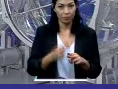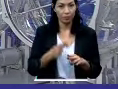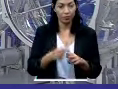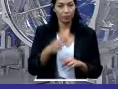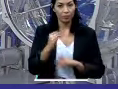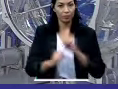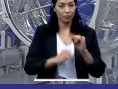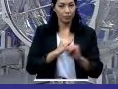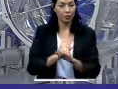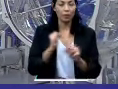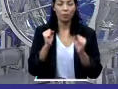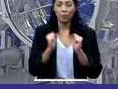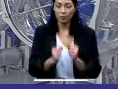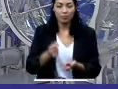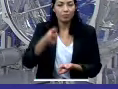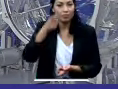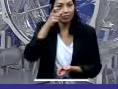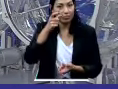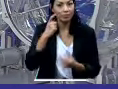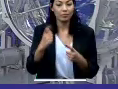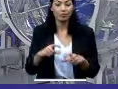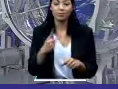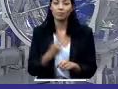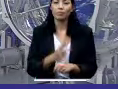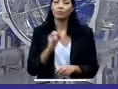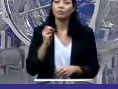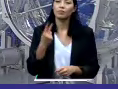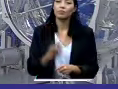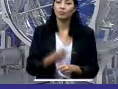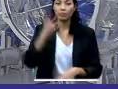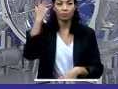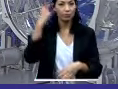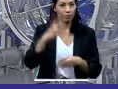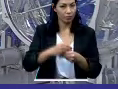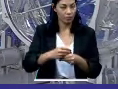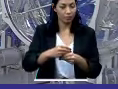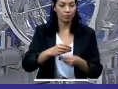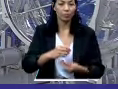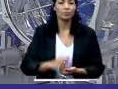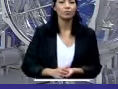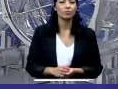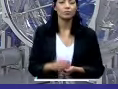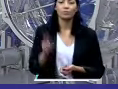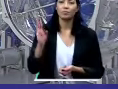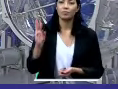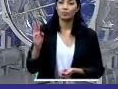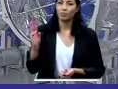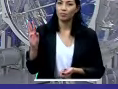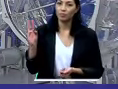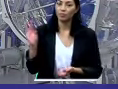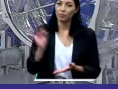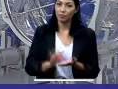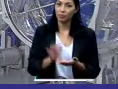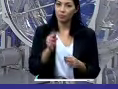poderá saber de onde são as apostas vencedoras ou se o prêmio está acumulado. Basta acessar